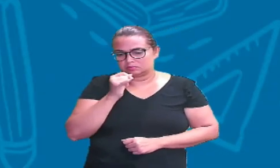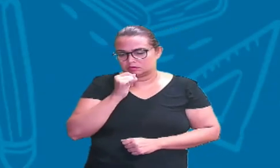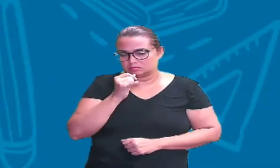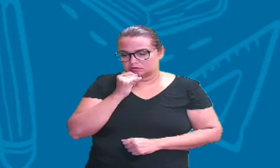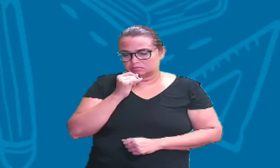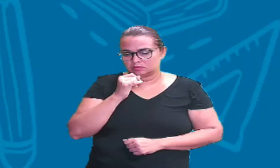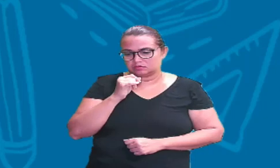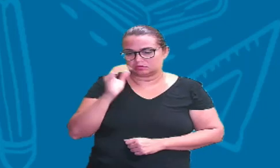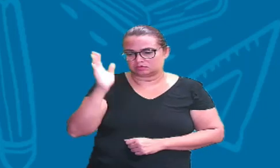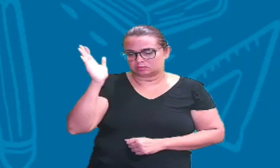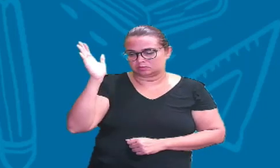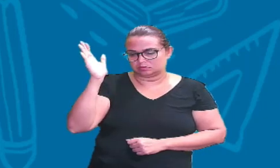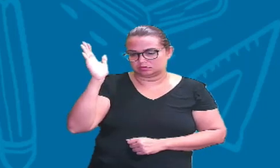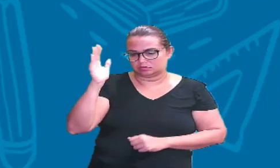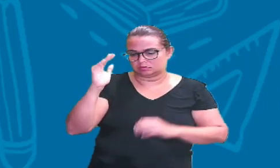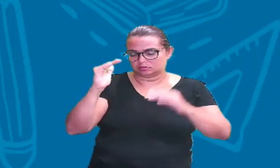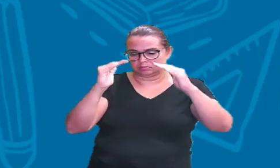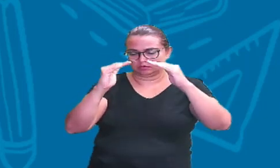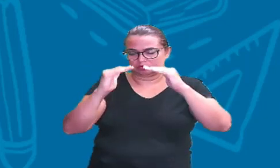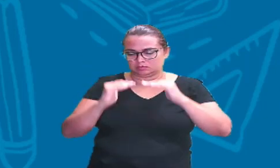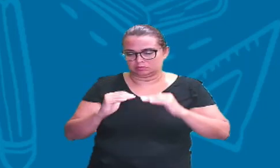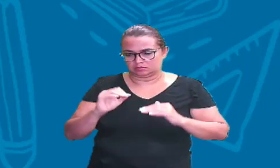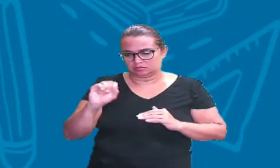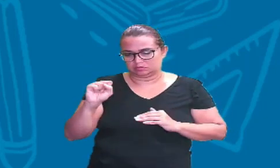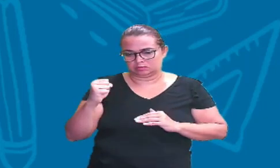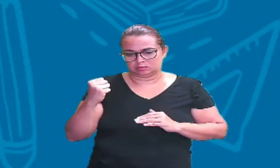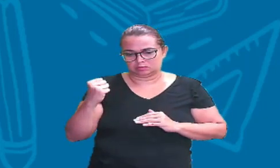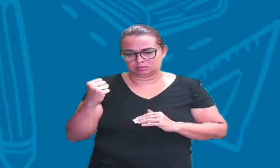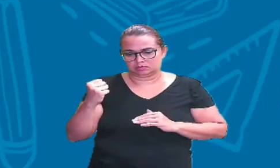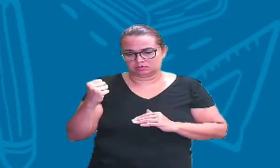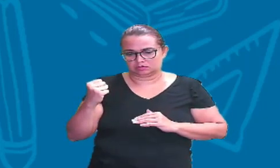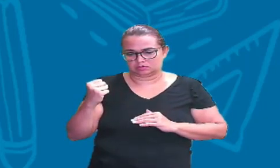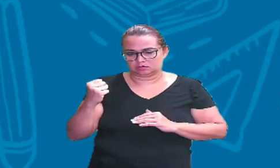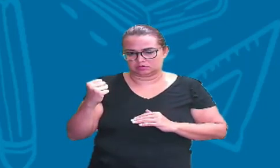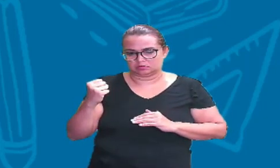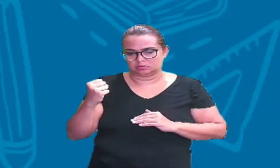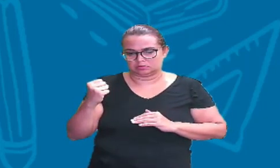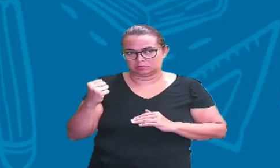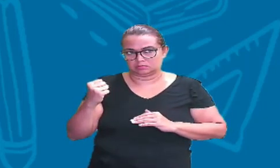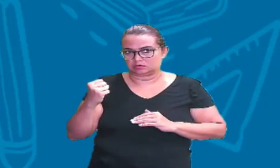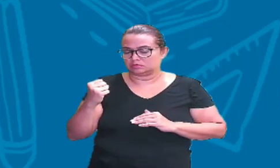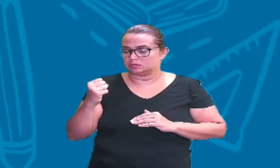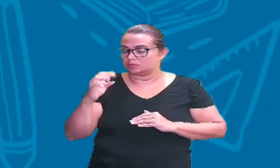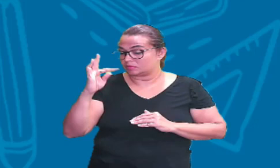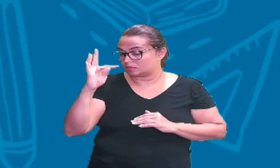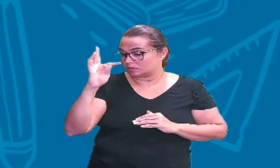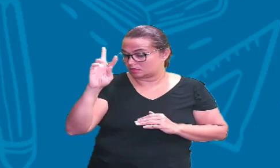S e descer ela para ela ficar em cima da reta S,